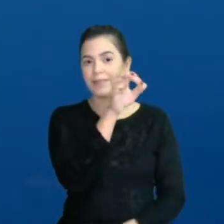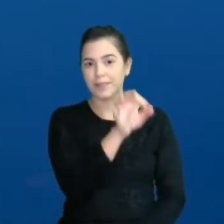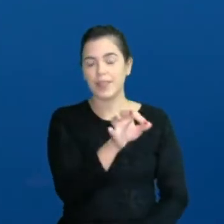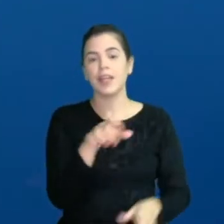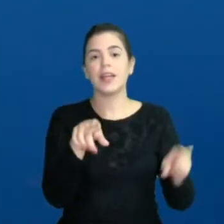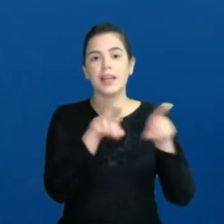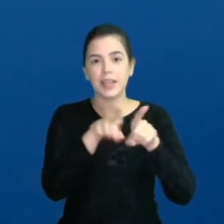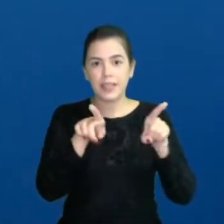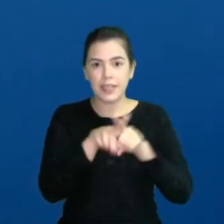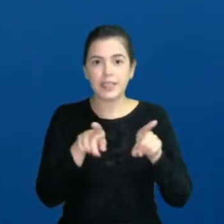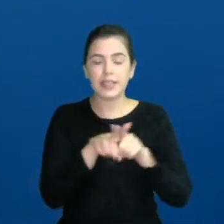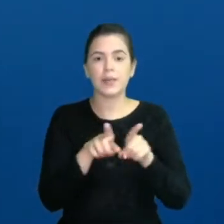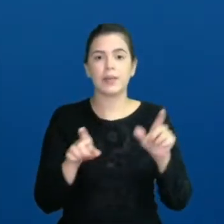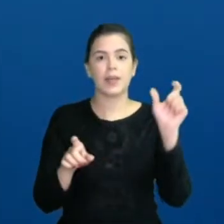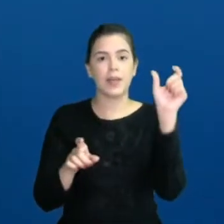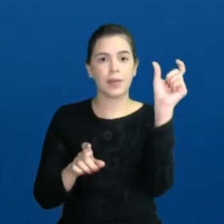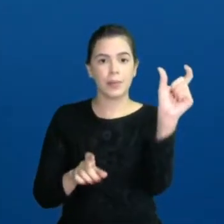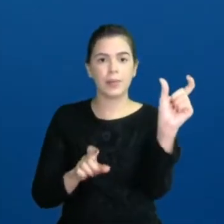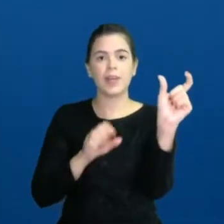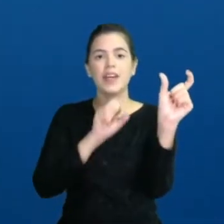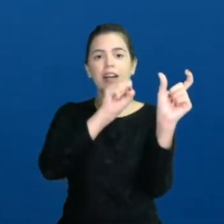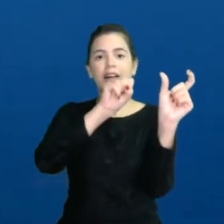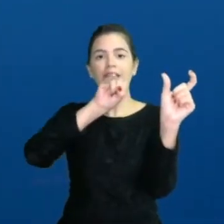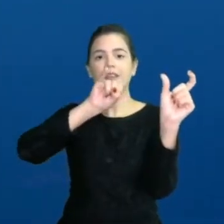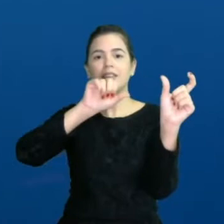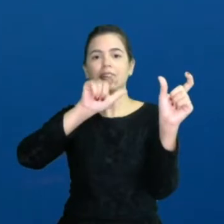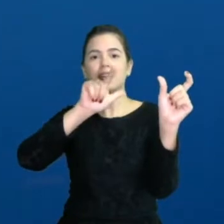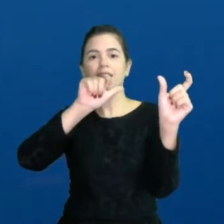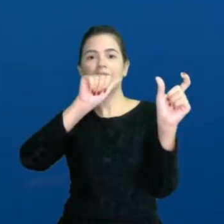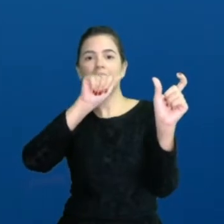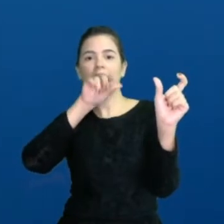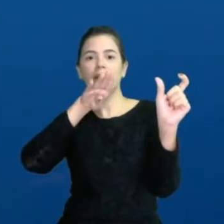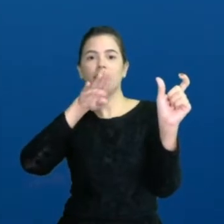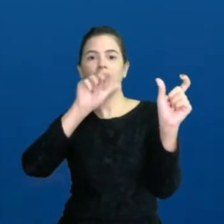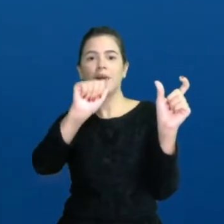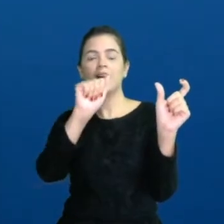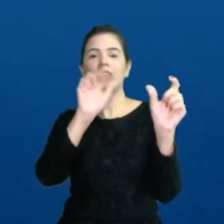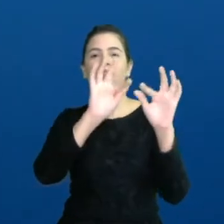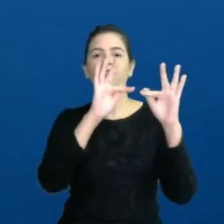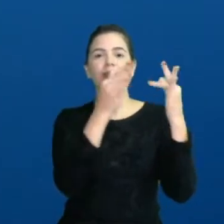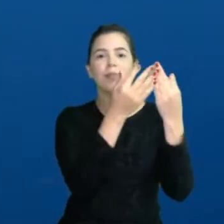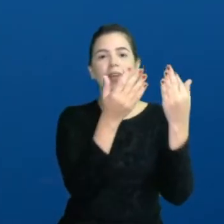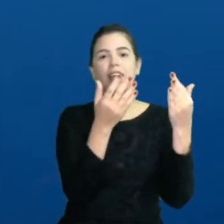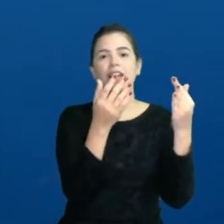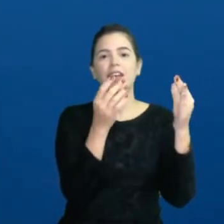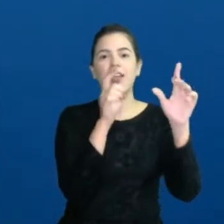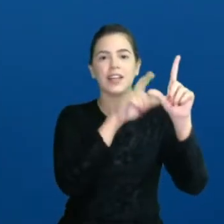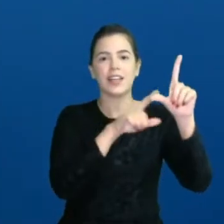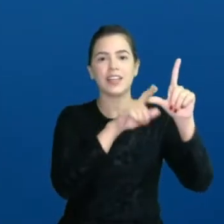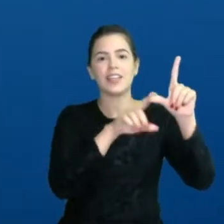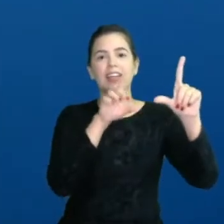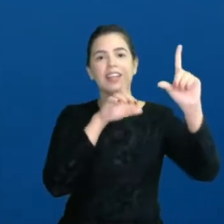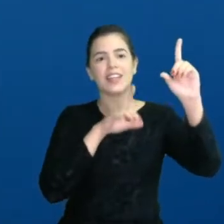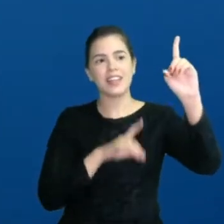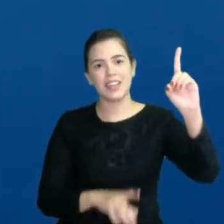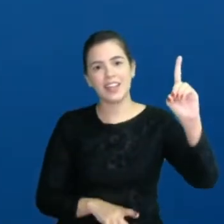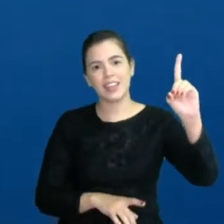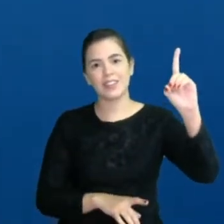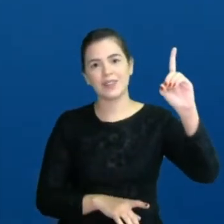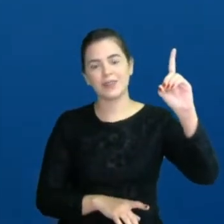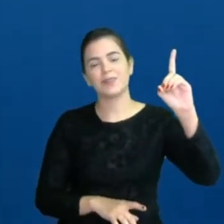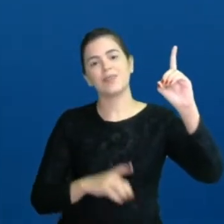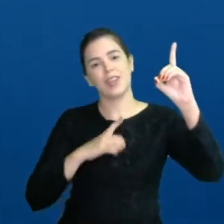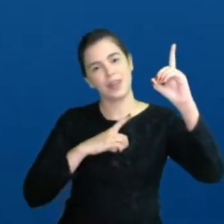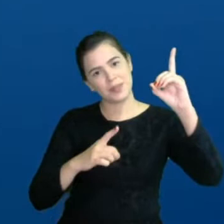é também a primeira sílaba da família do D, que é o da. Então, eu tenho aqui, ó, na palavra damas, a